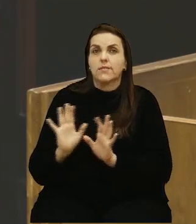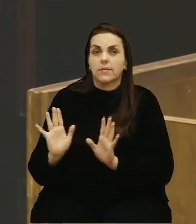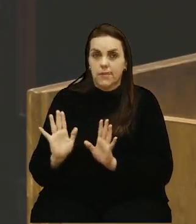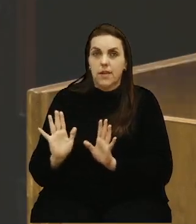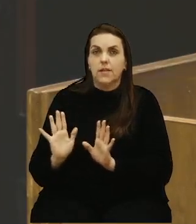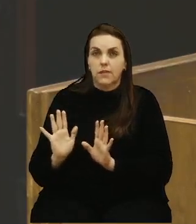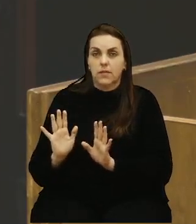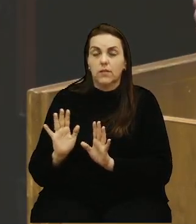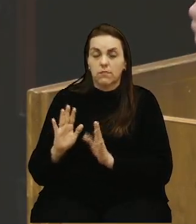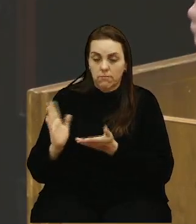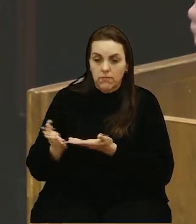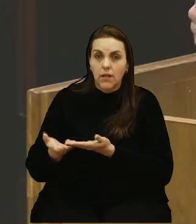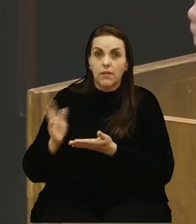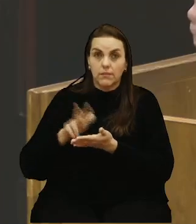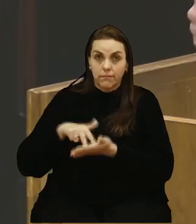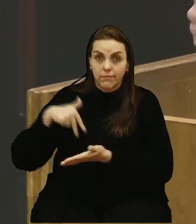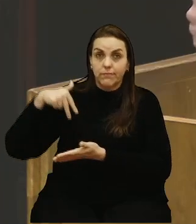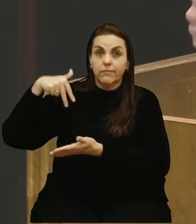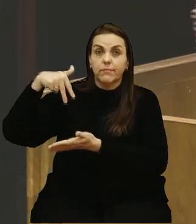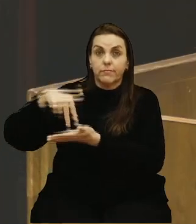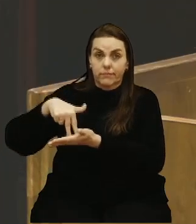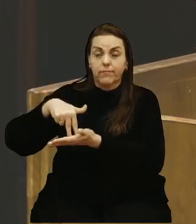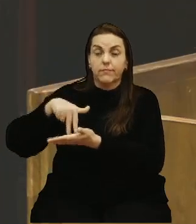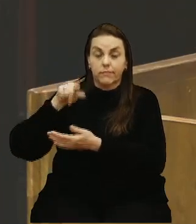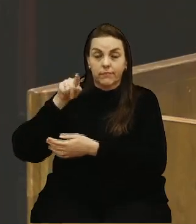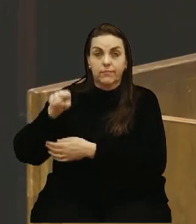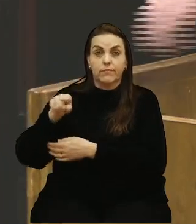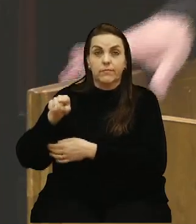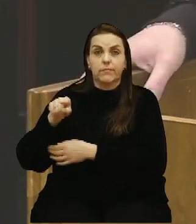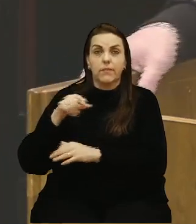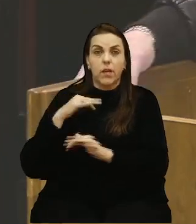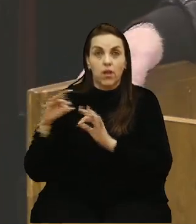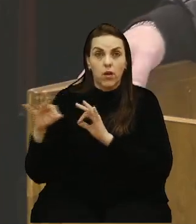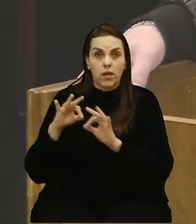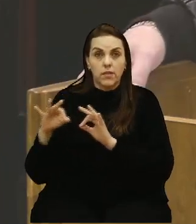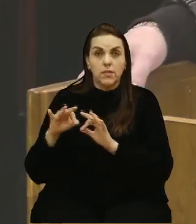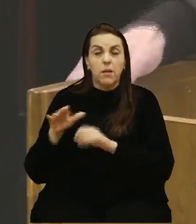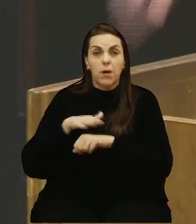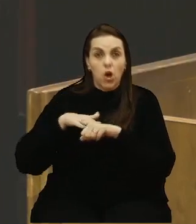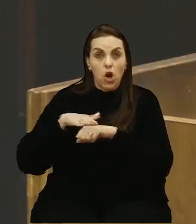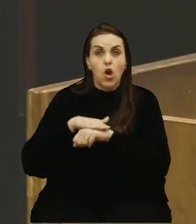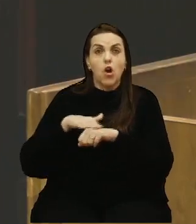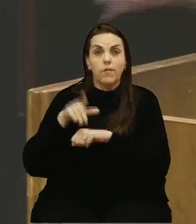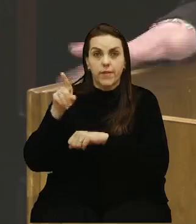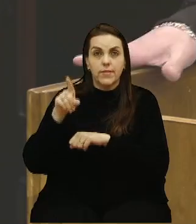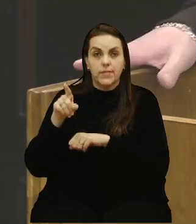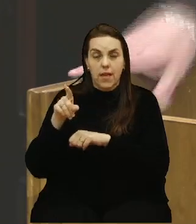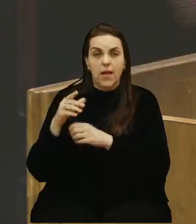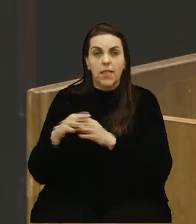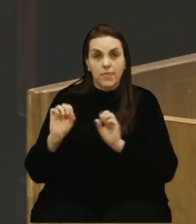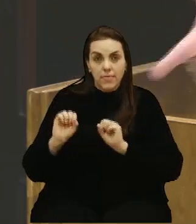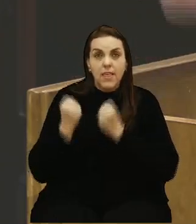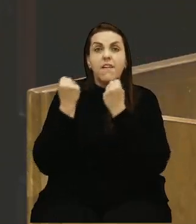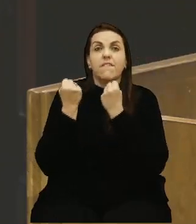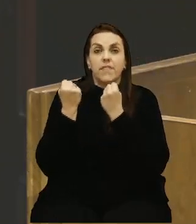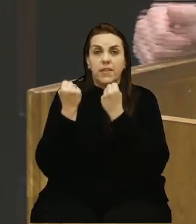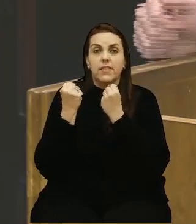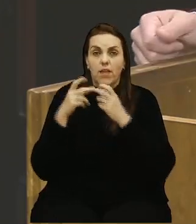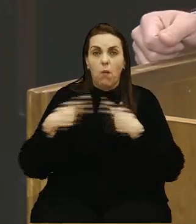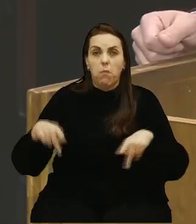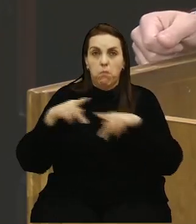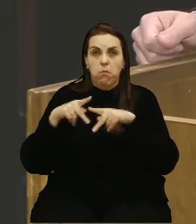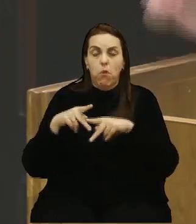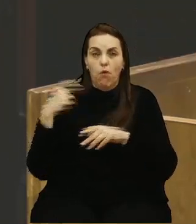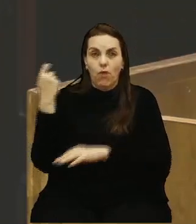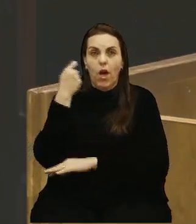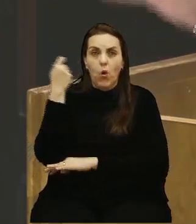palavras, levantado daquela cadeira e se mexido para falar com as concessionárias, defender o povo gaúcho, dar uma satisfação para o